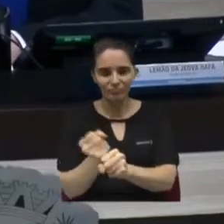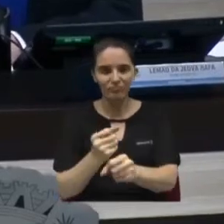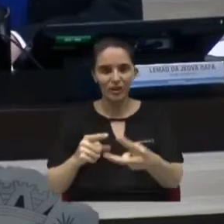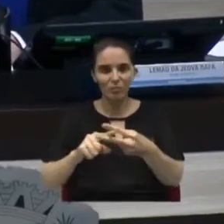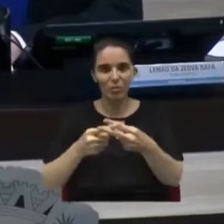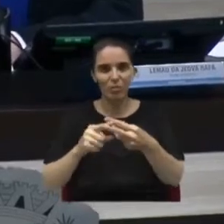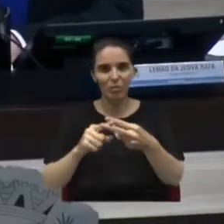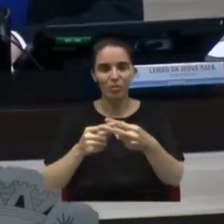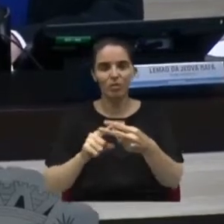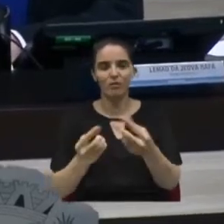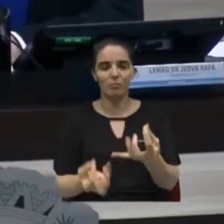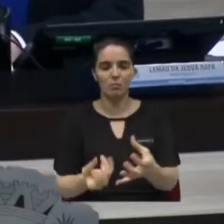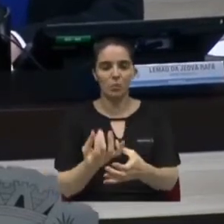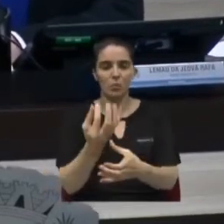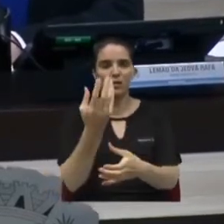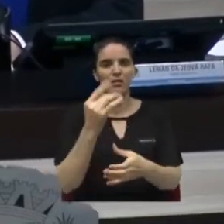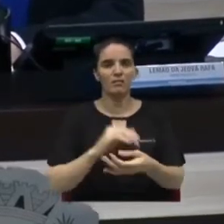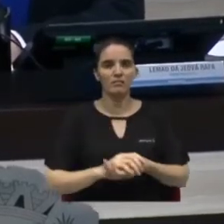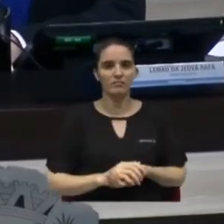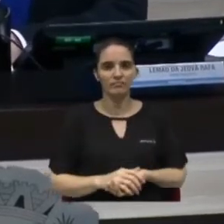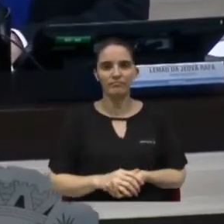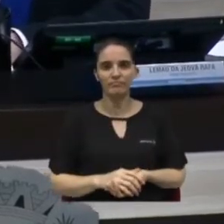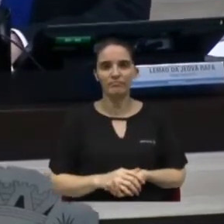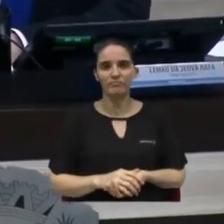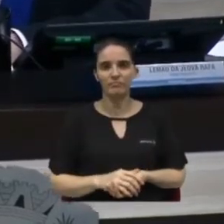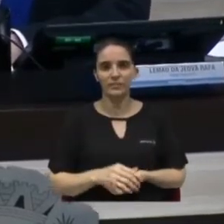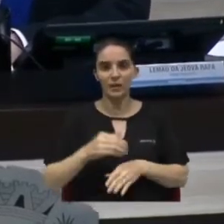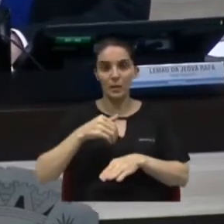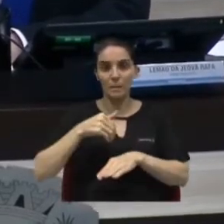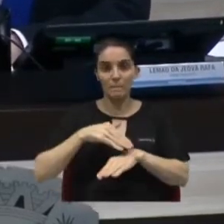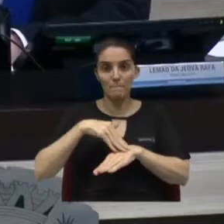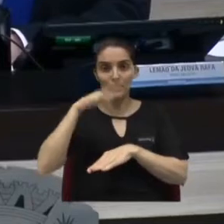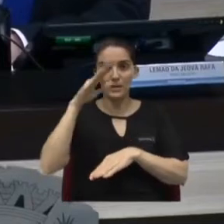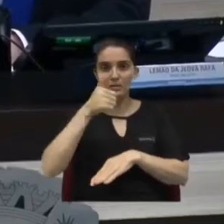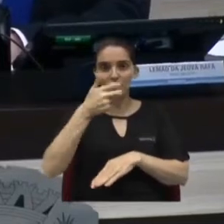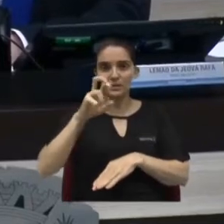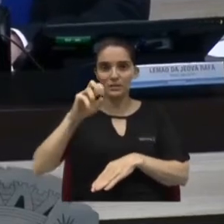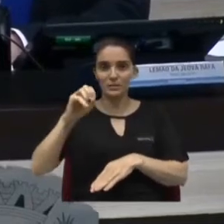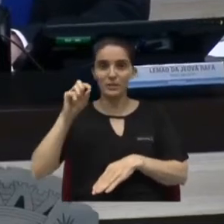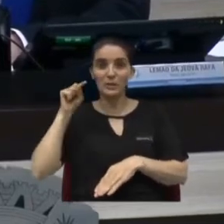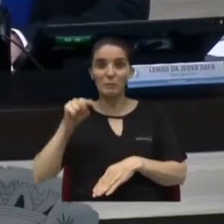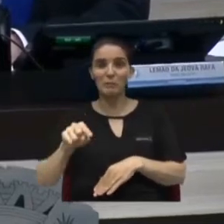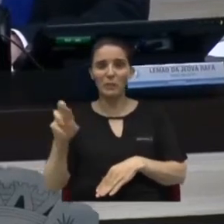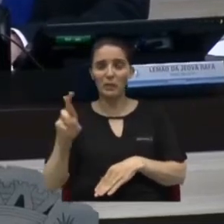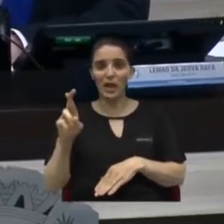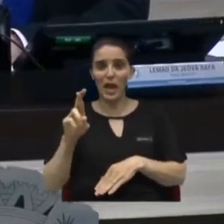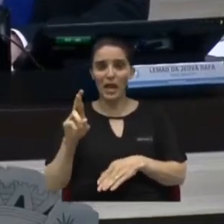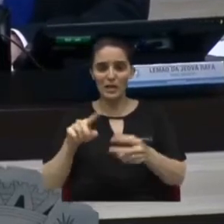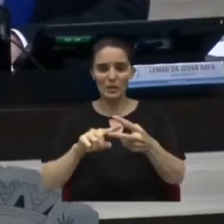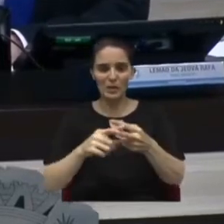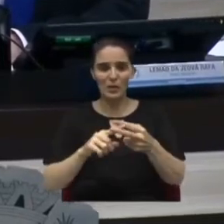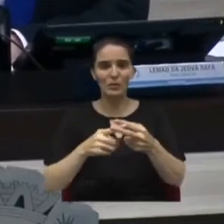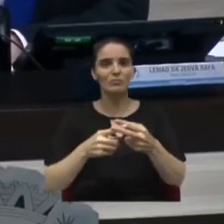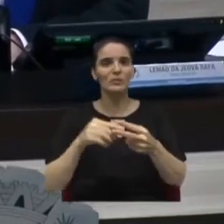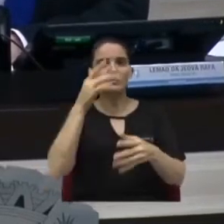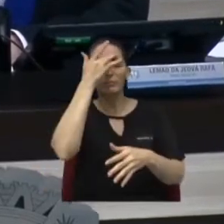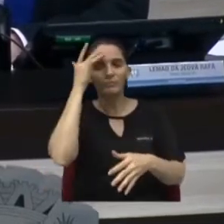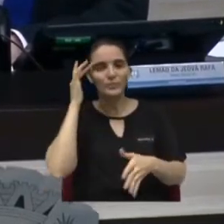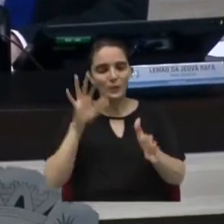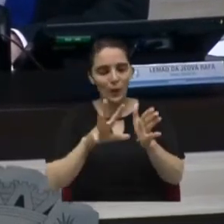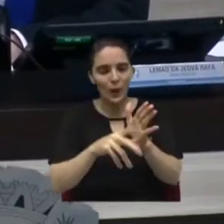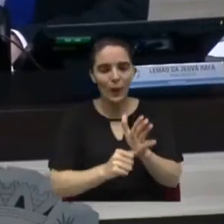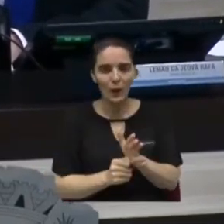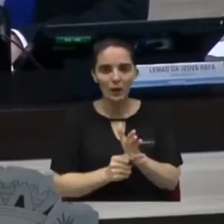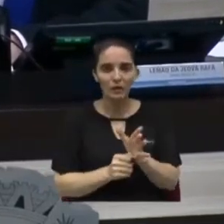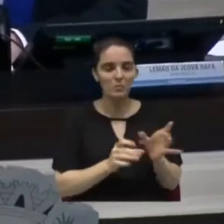fonte, segundo a informação, é mais de R$150 mil. Então, porque a pessoa às vezes rouba uma coisa e vende